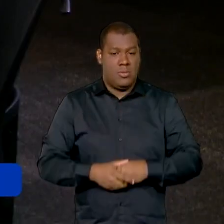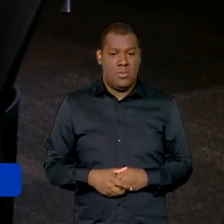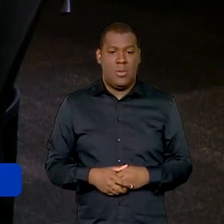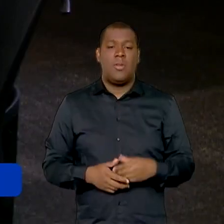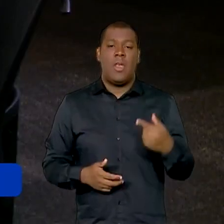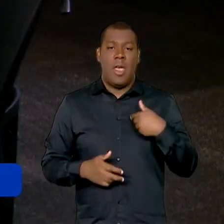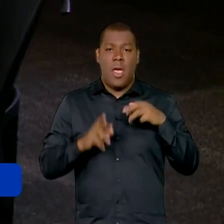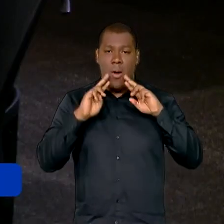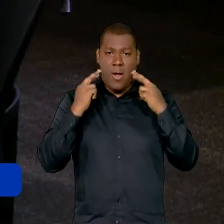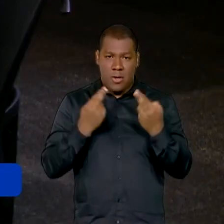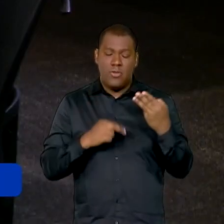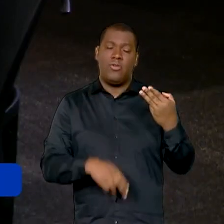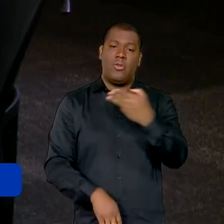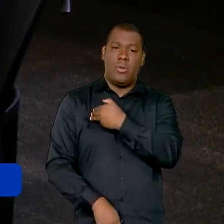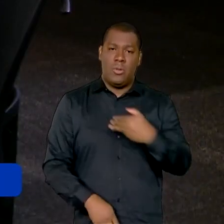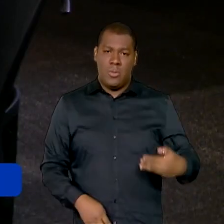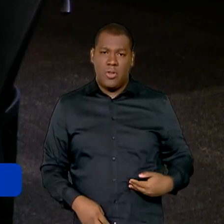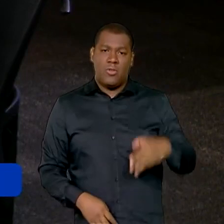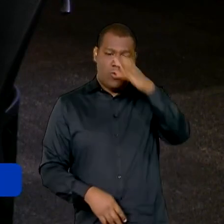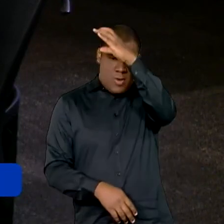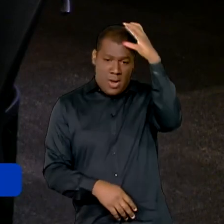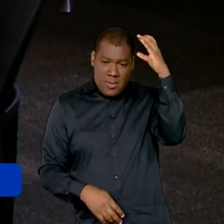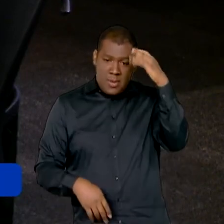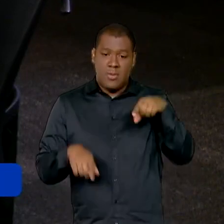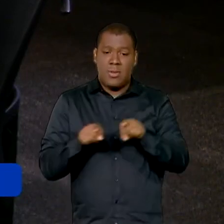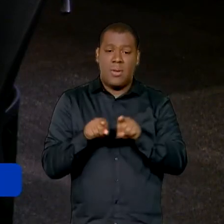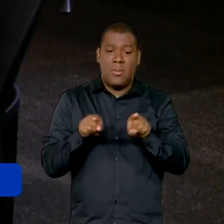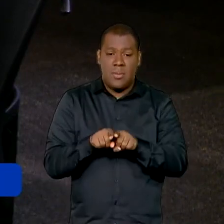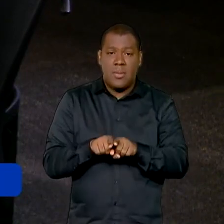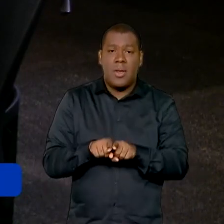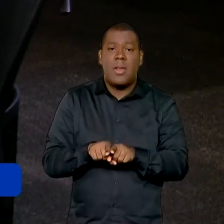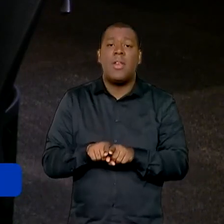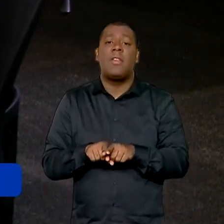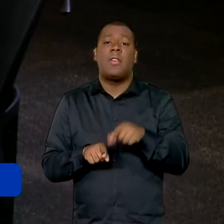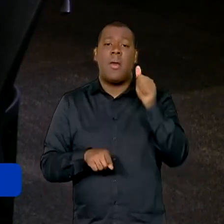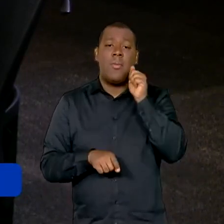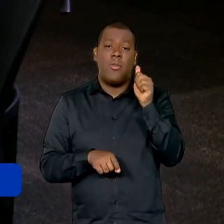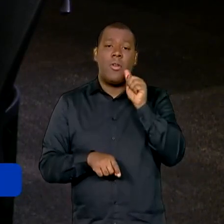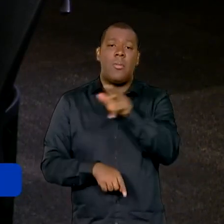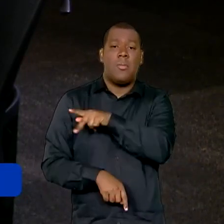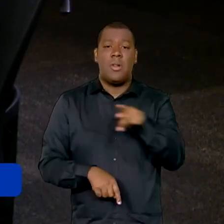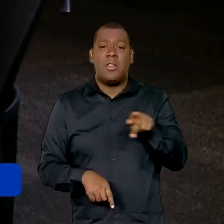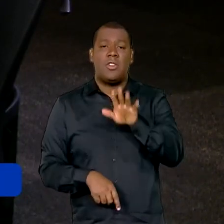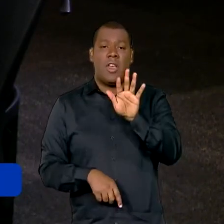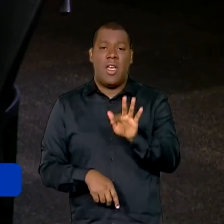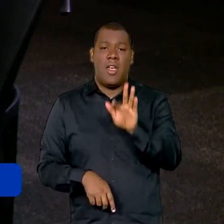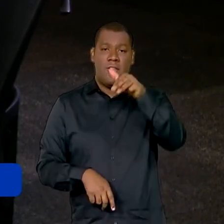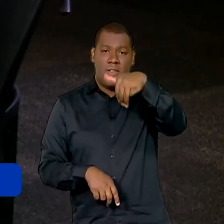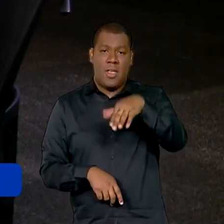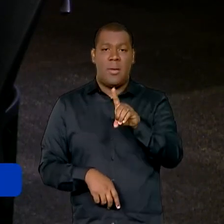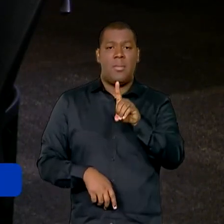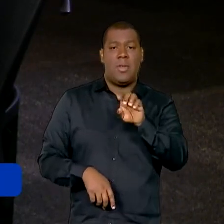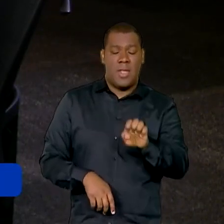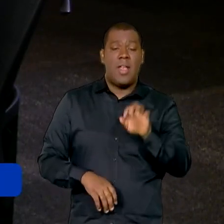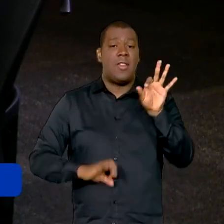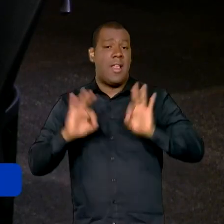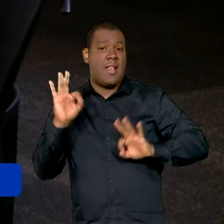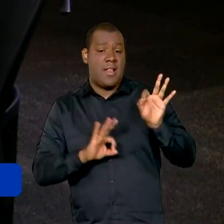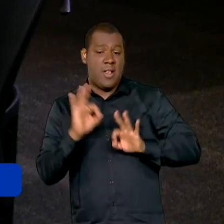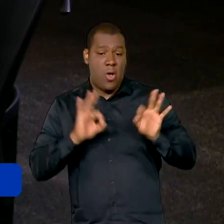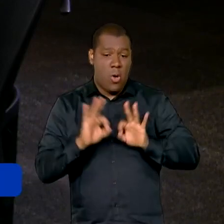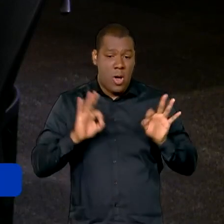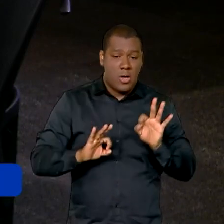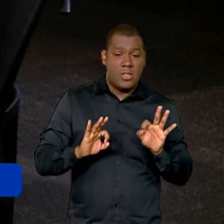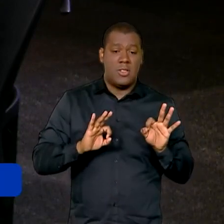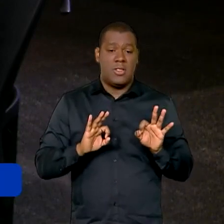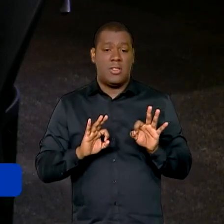Camilo, com a presidenta do FNDE, do Fundo Nacional de Educação, para simplificar os procedimentos. Nós vamos